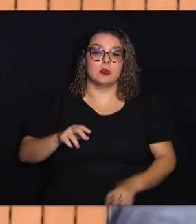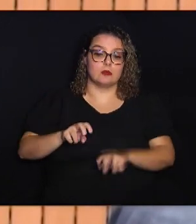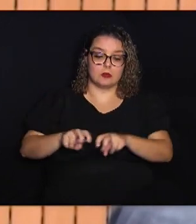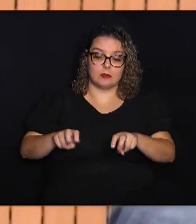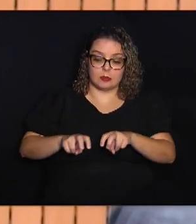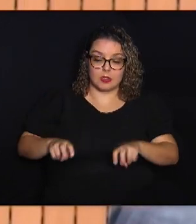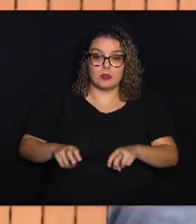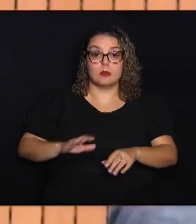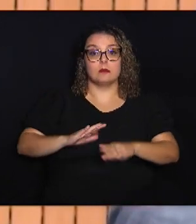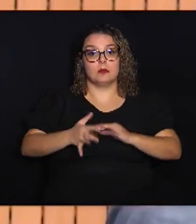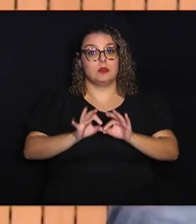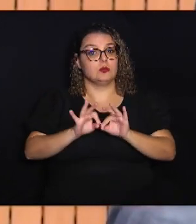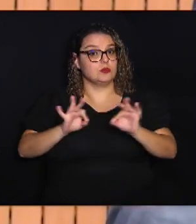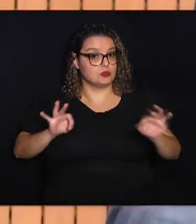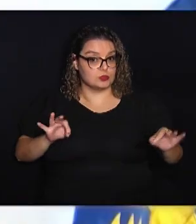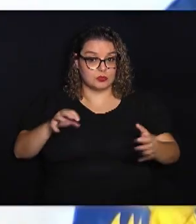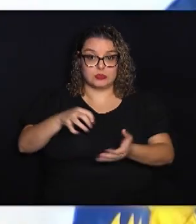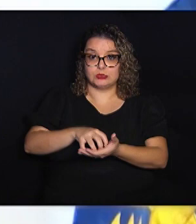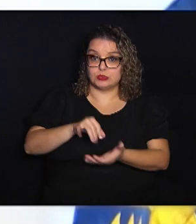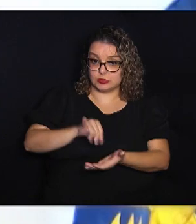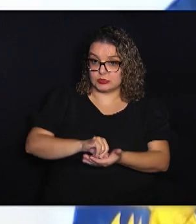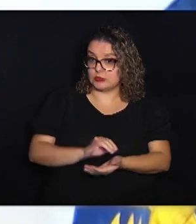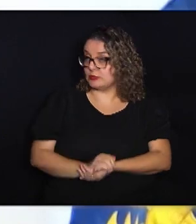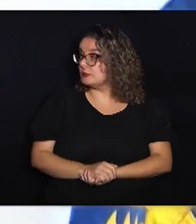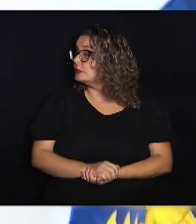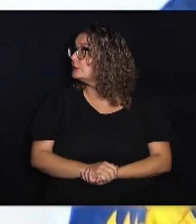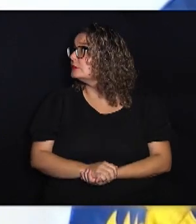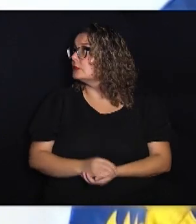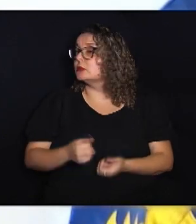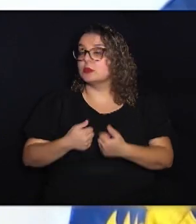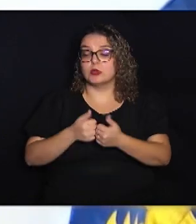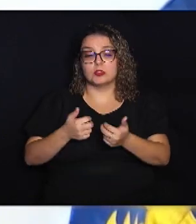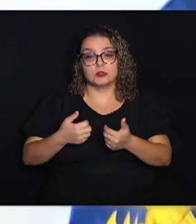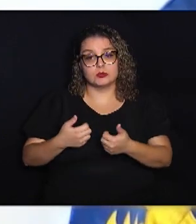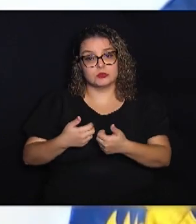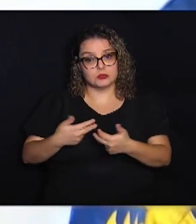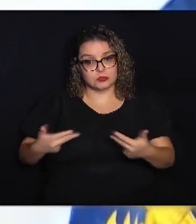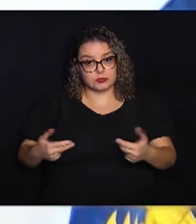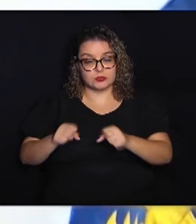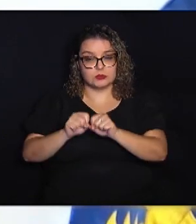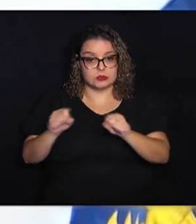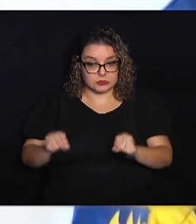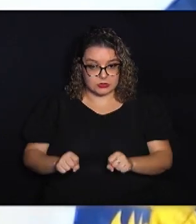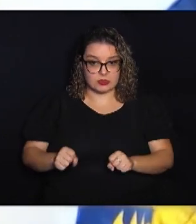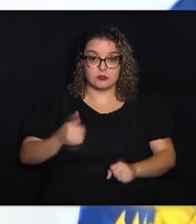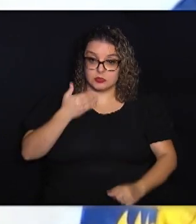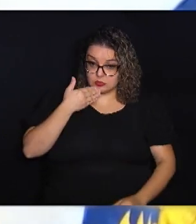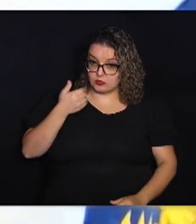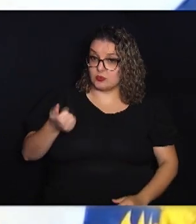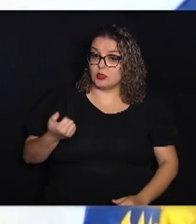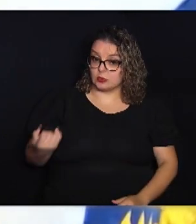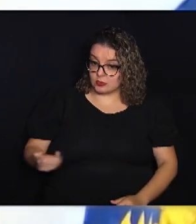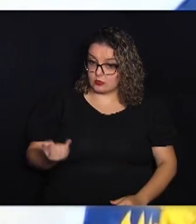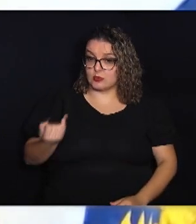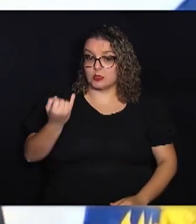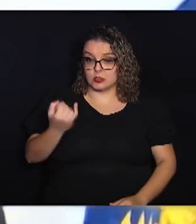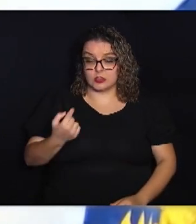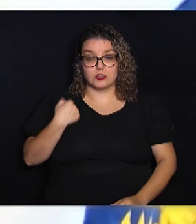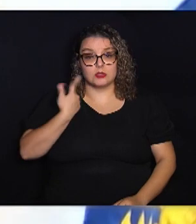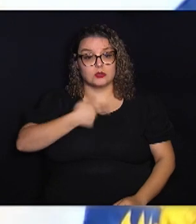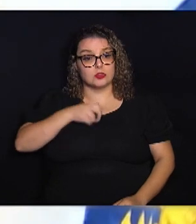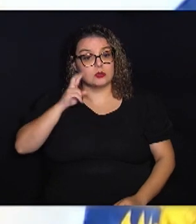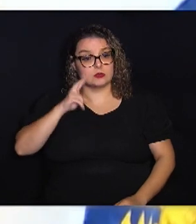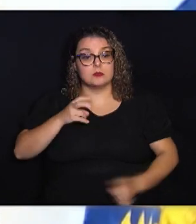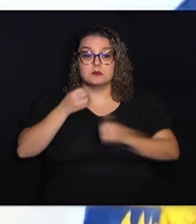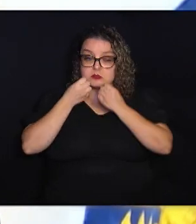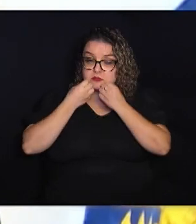em bairros mais distantes do centro. O nosso sistema de transporte carece de uma melhora significativa e a gente vê com muito bons olhos,